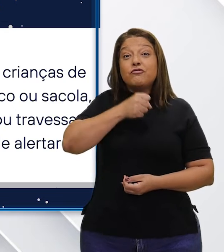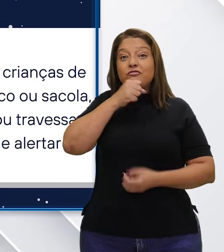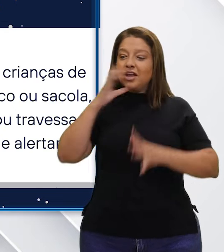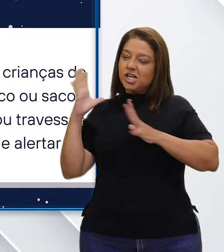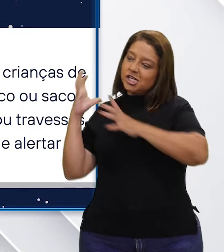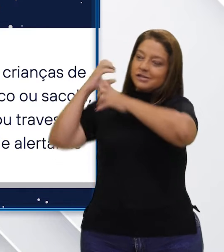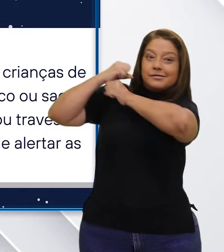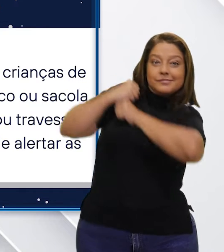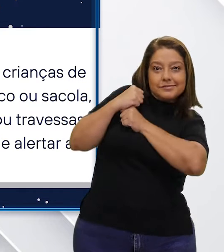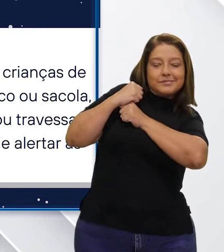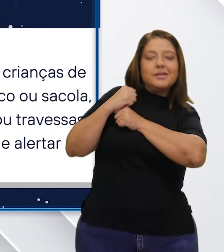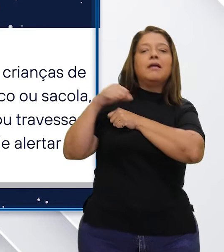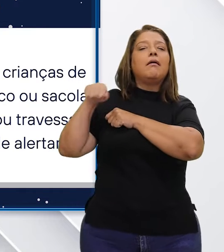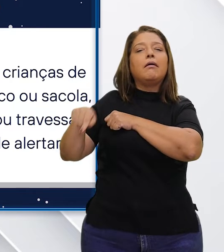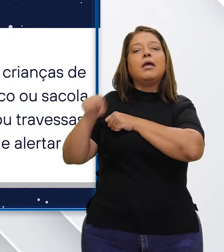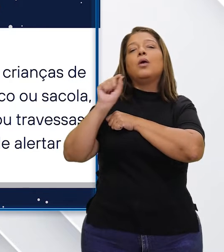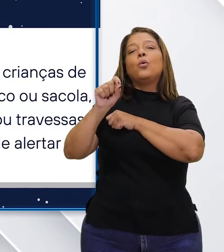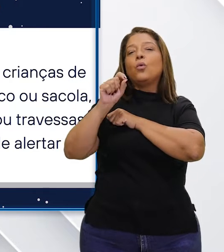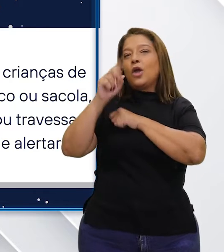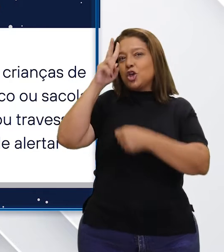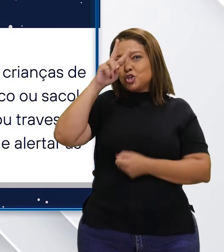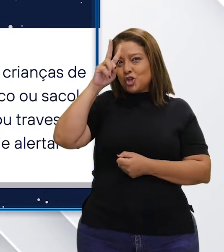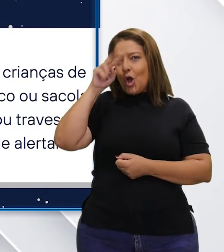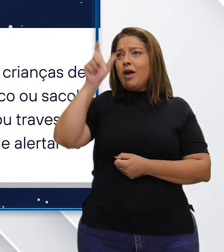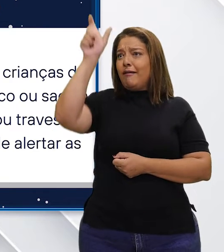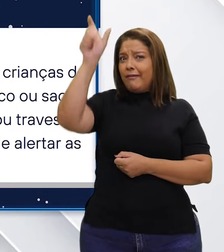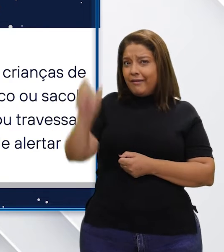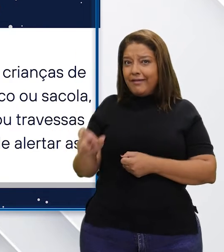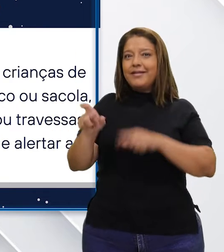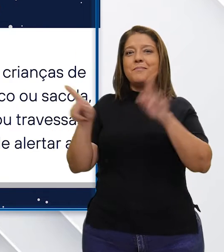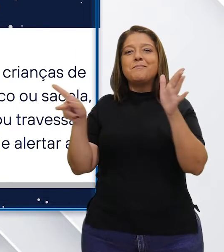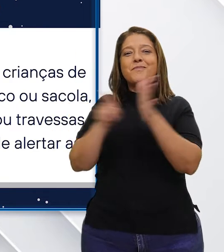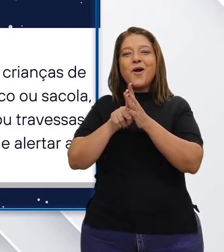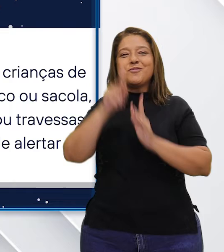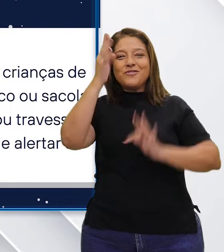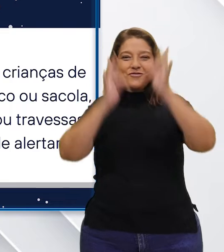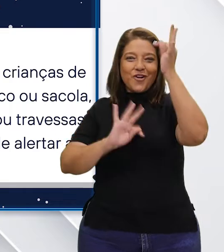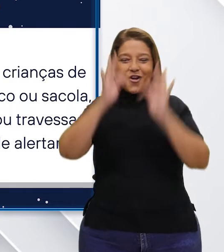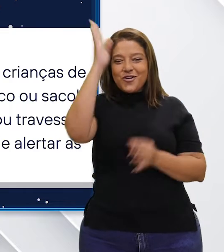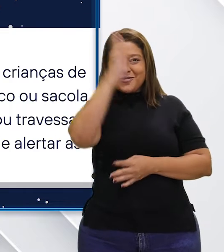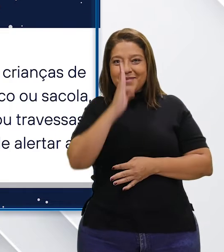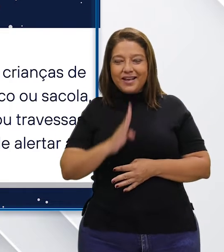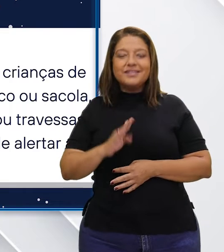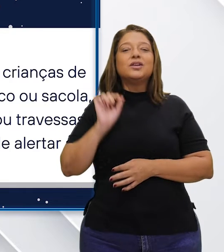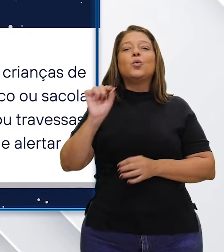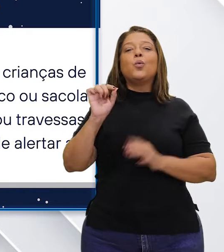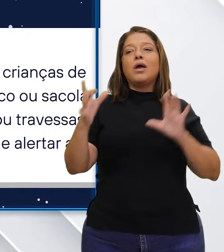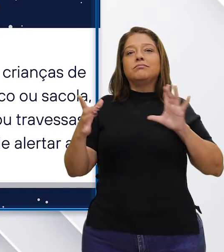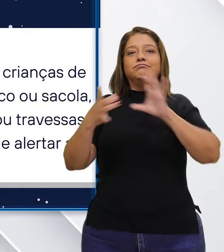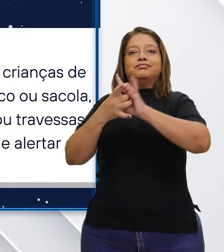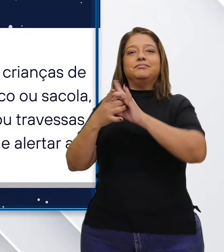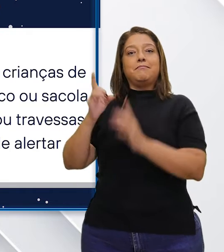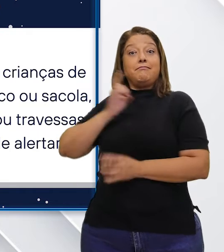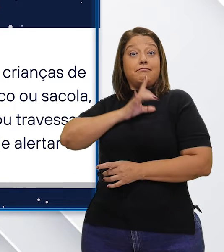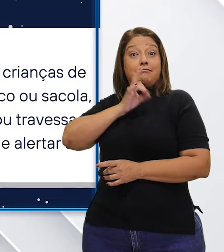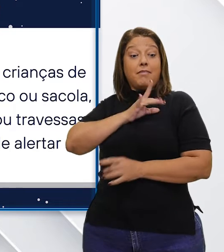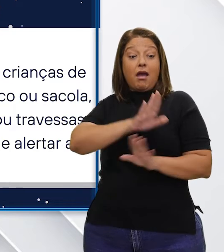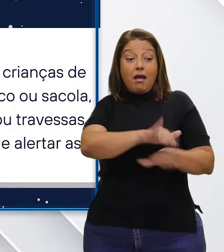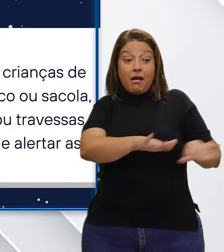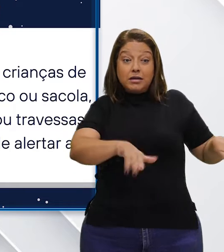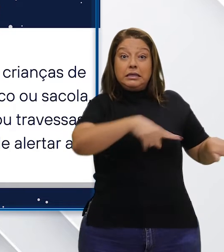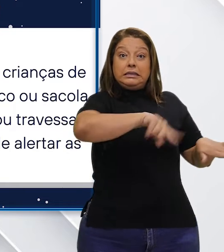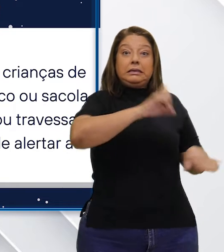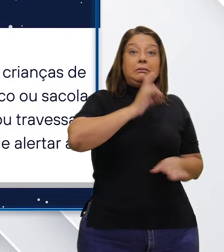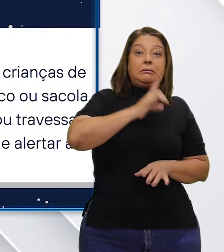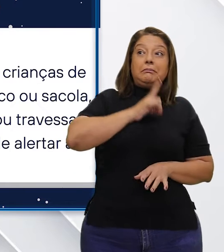O velho do saco. O velho do saco é uma figura do folclore brasileiro associada ao medo